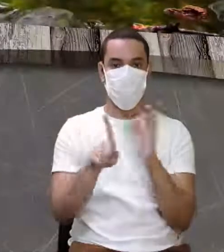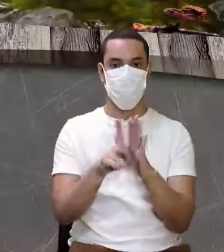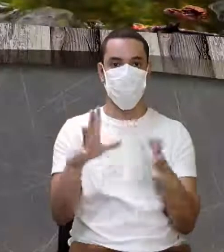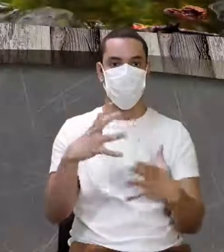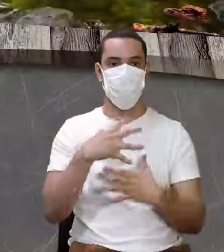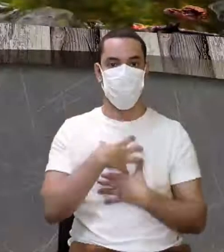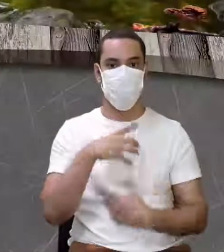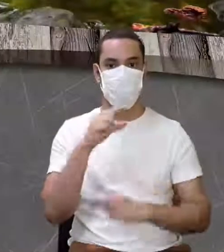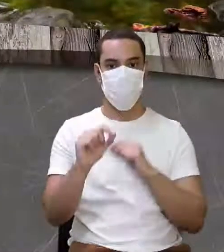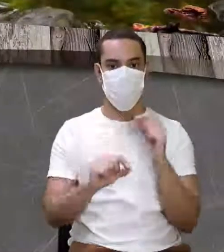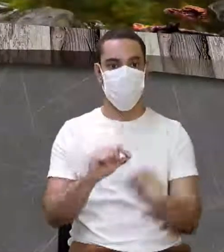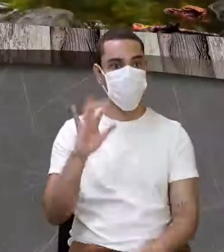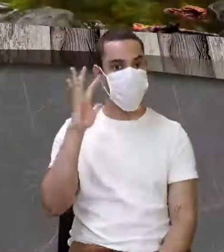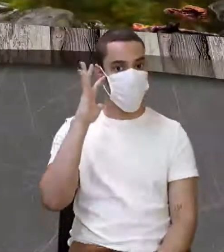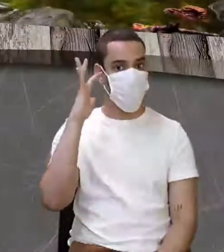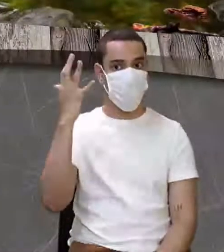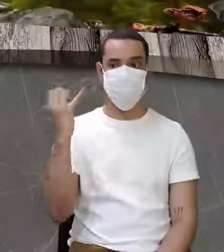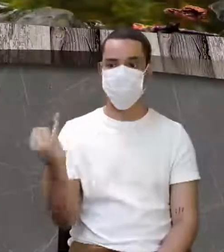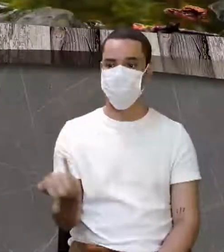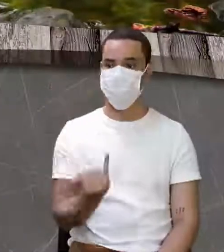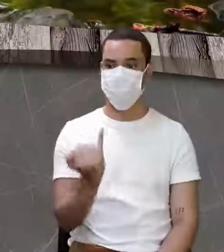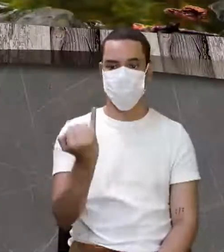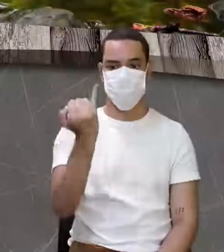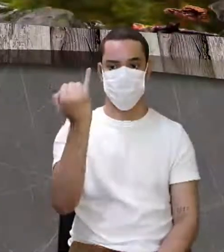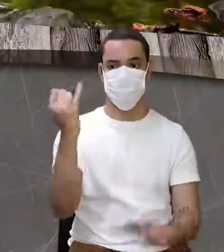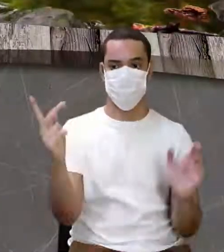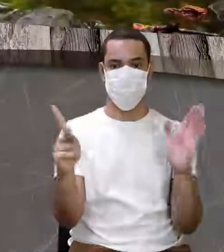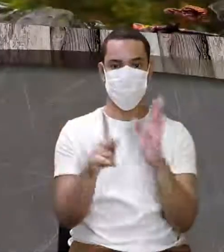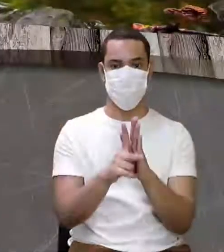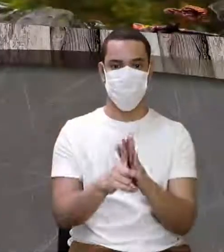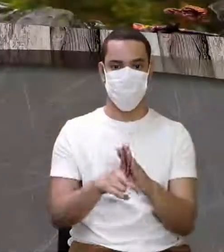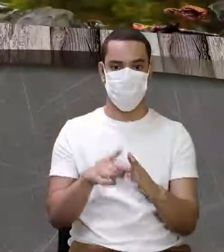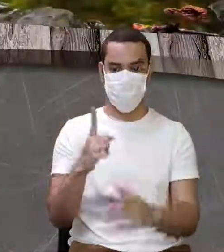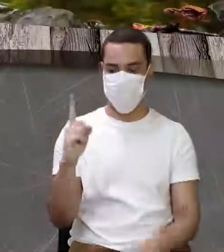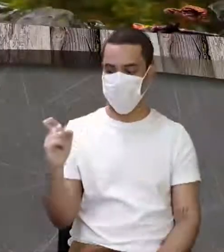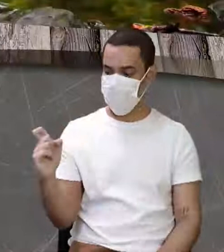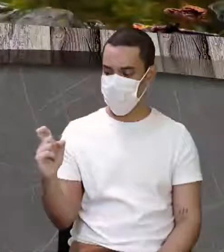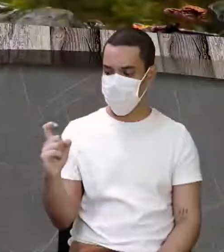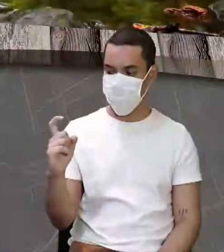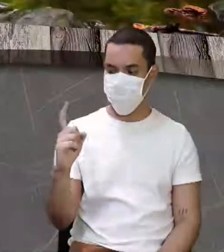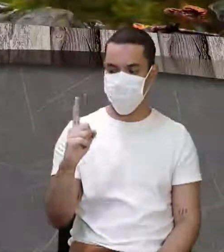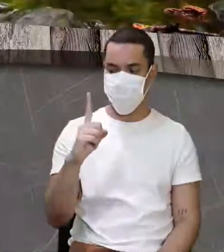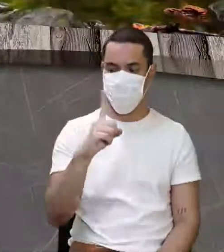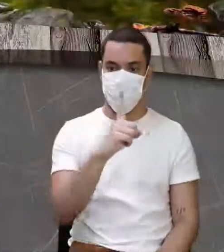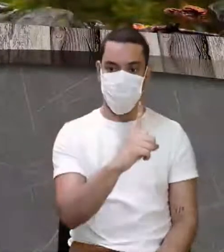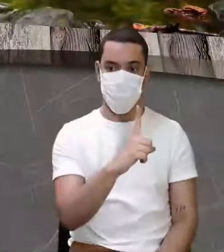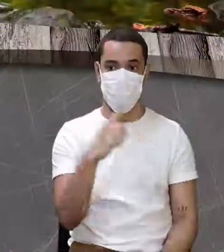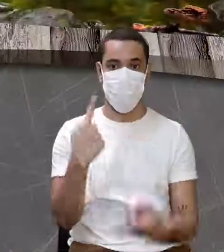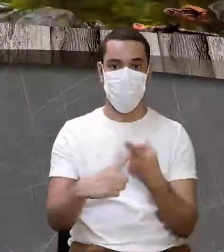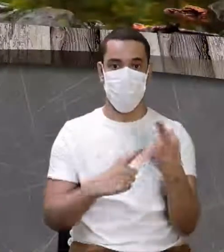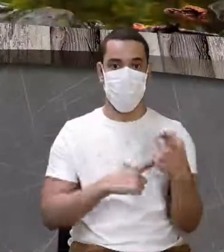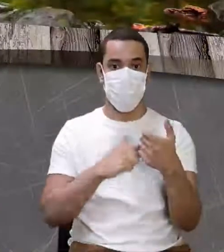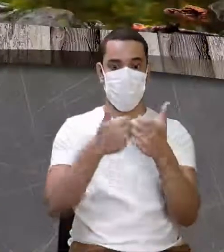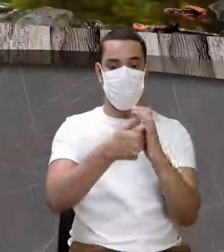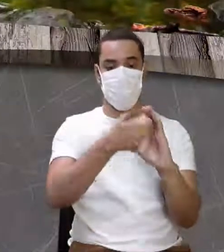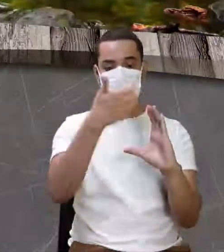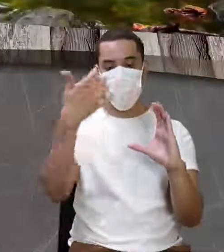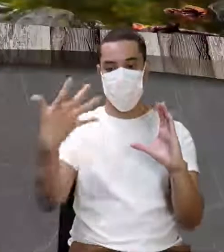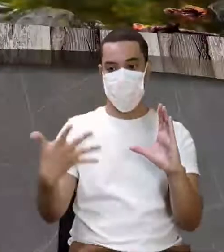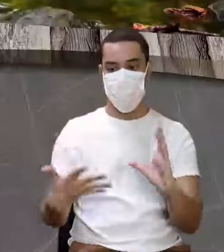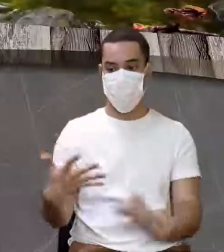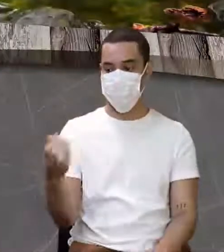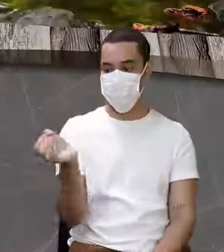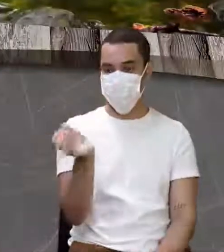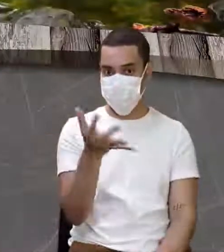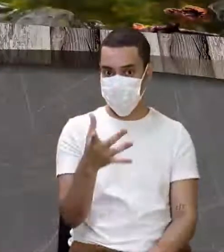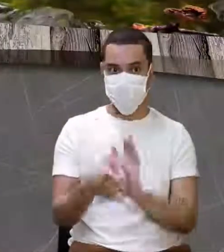também, eventos muito importantes para o processo evolutivo, porque elas vão trazer características, o surgimento de